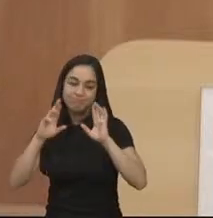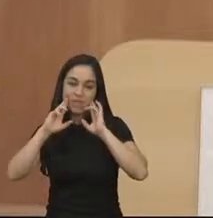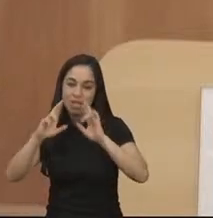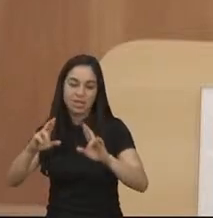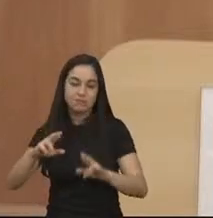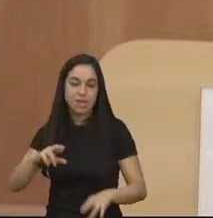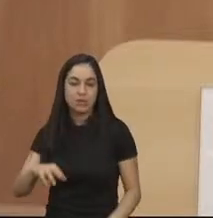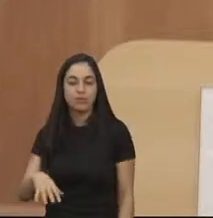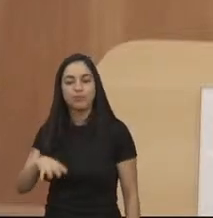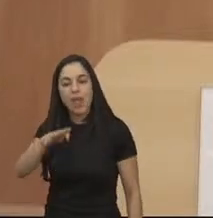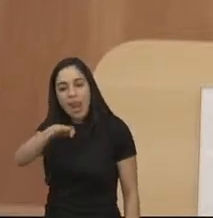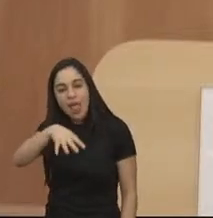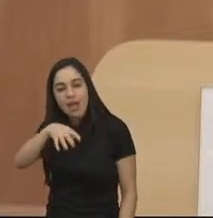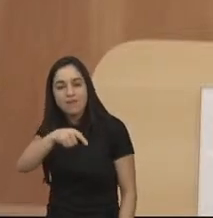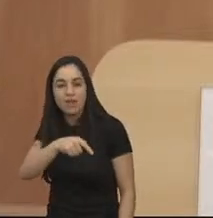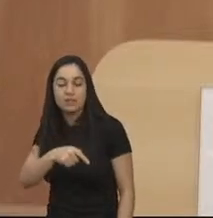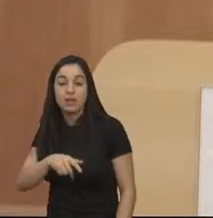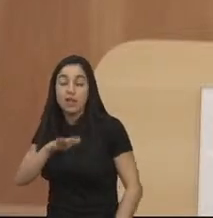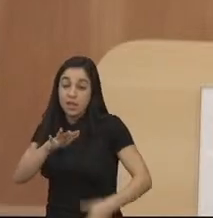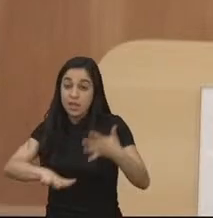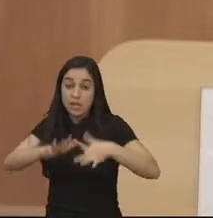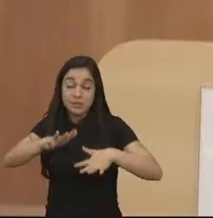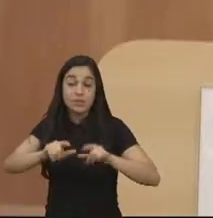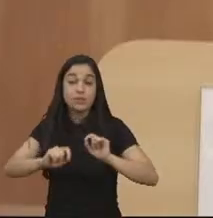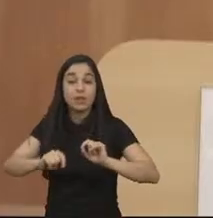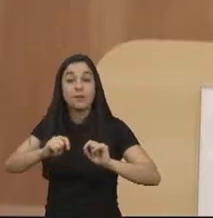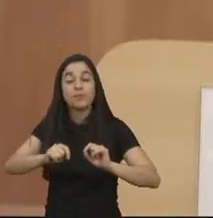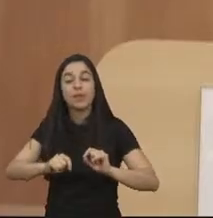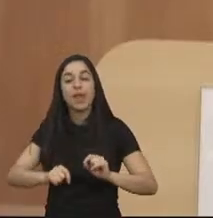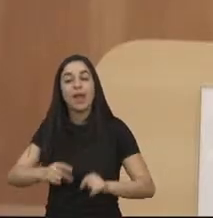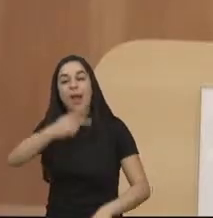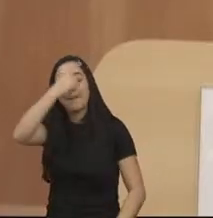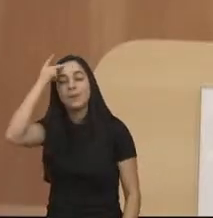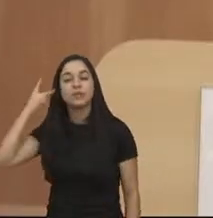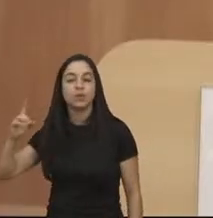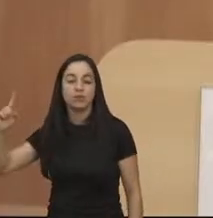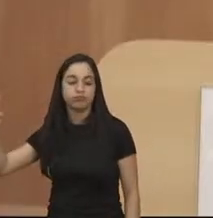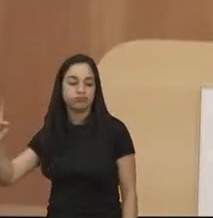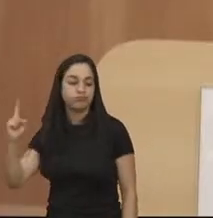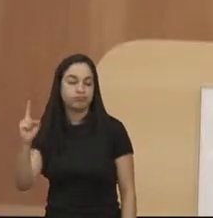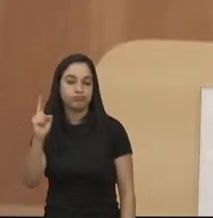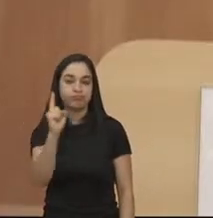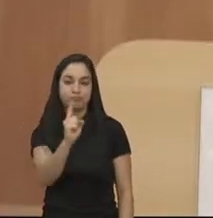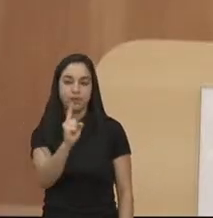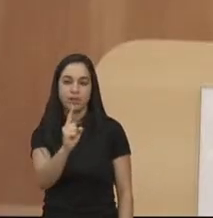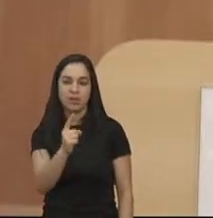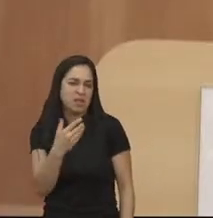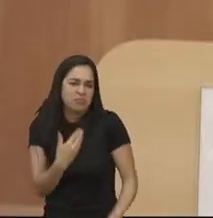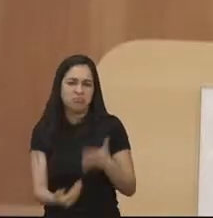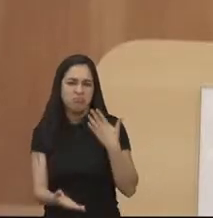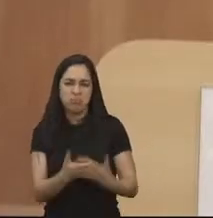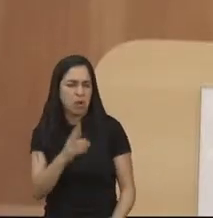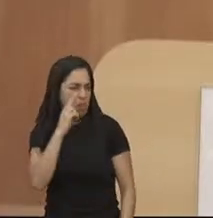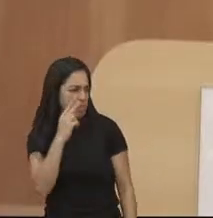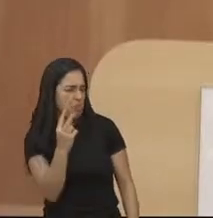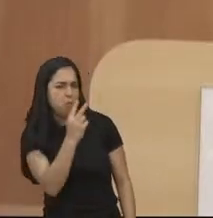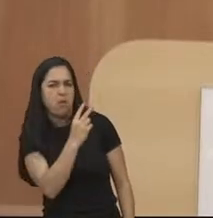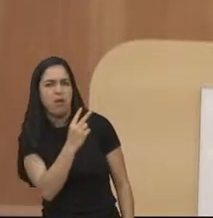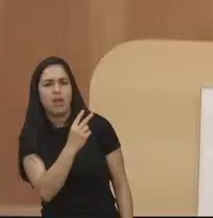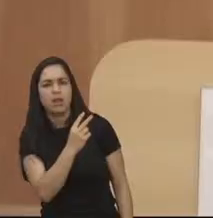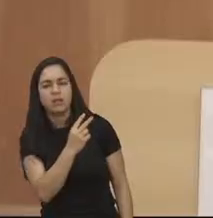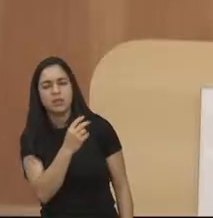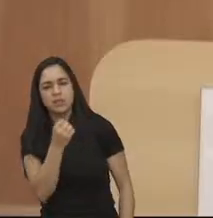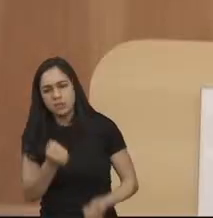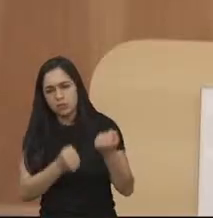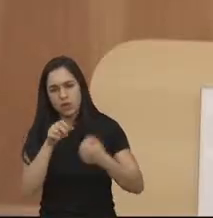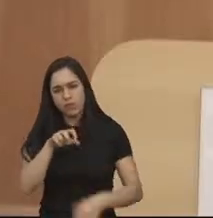atravessa a faixa sem olhar se está vindo o carro, porque ele tem a certeza que o carro vai parar. Em outros países, mas aqui